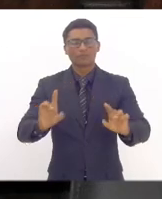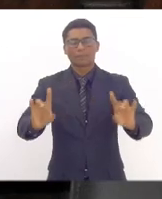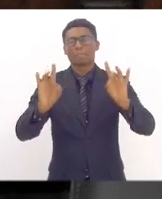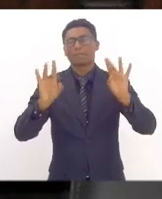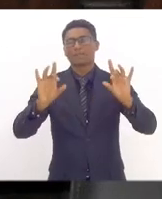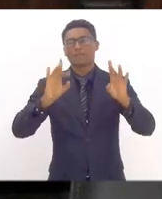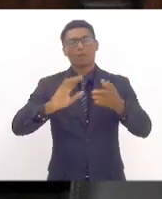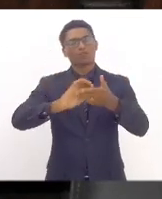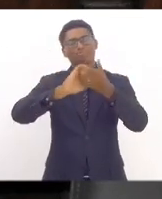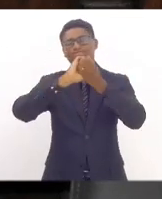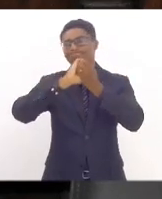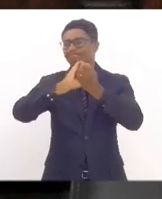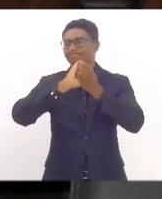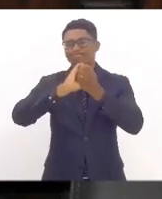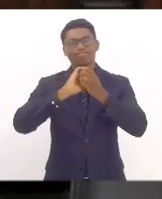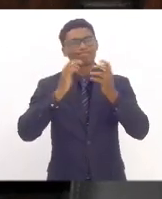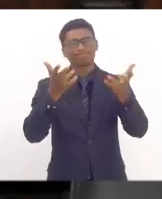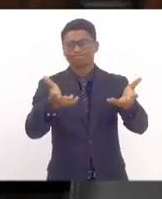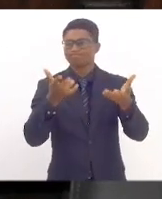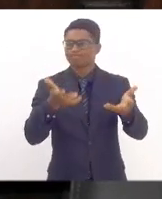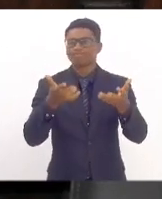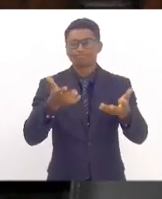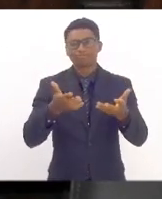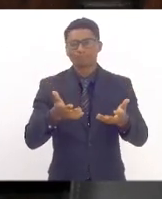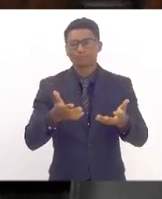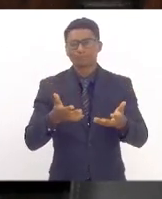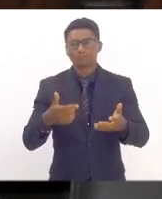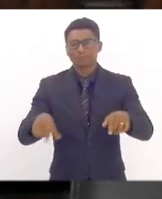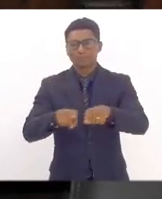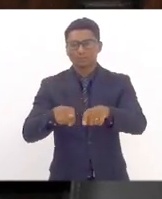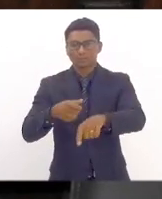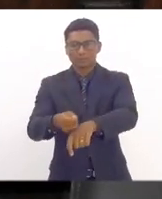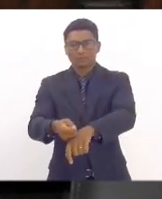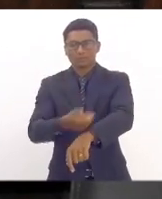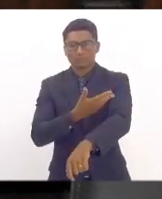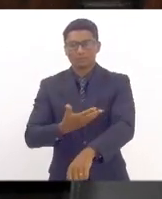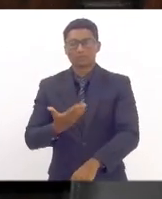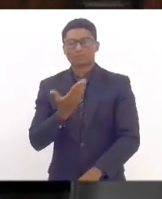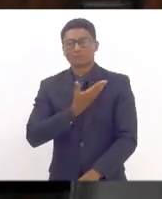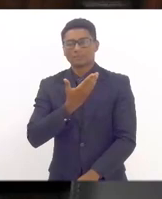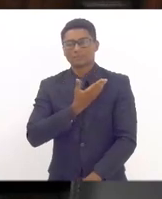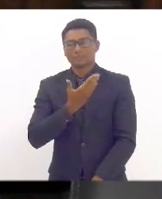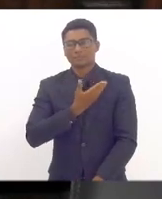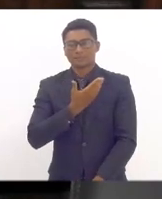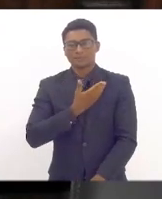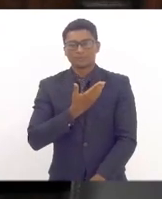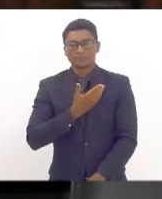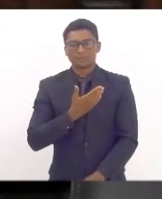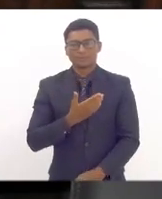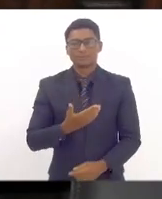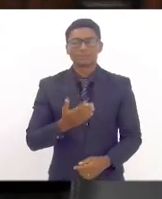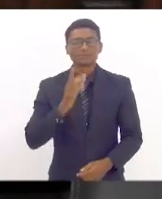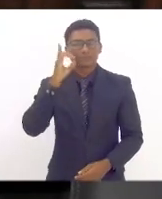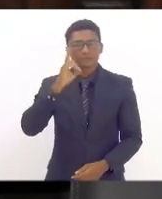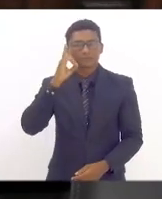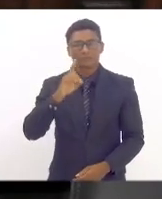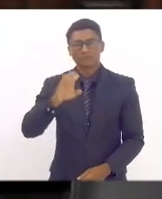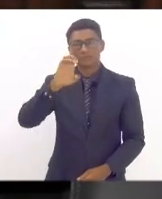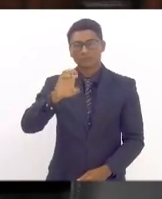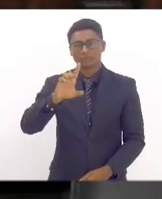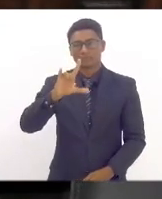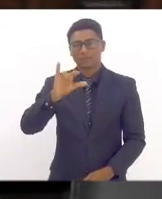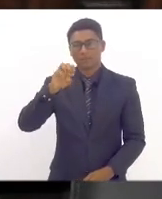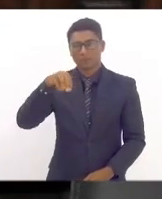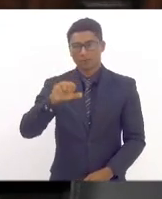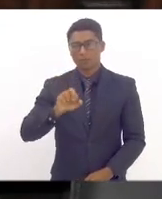maneira muito fraterno e muito emocionada meu querido amigo nosso decano aqui o deputado heliomar Coelho